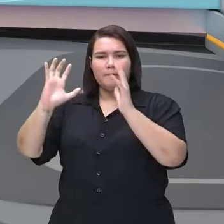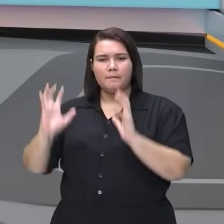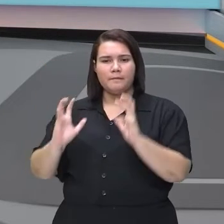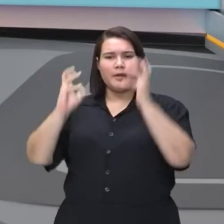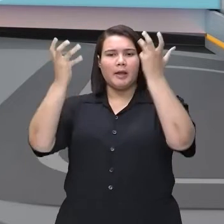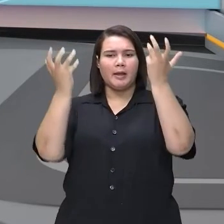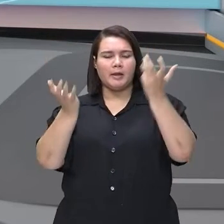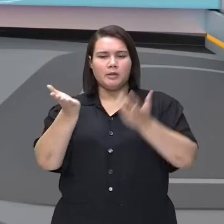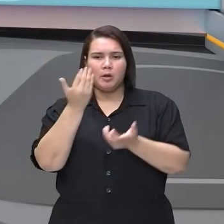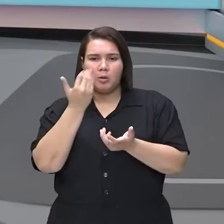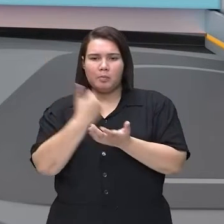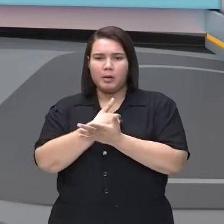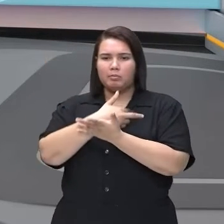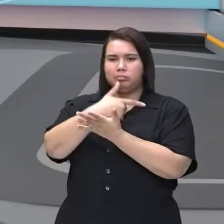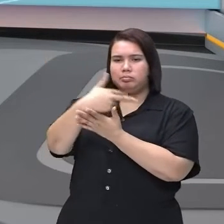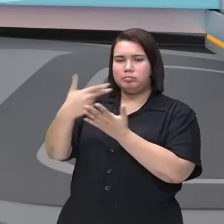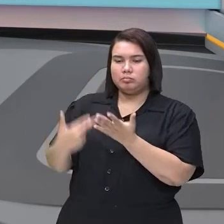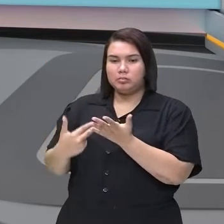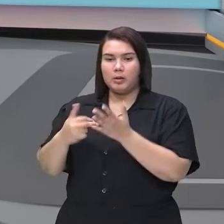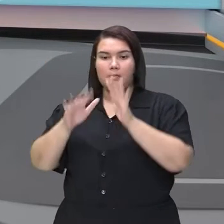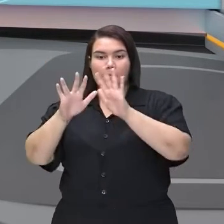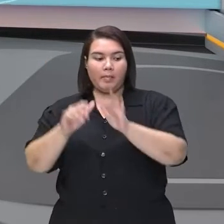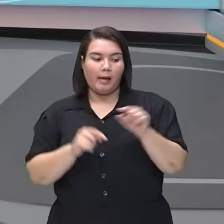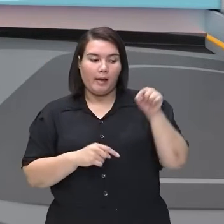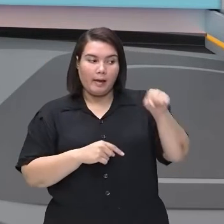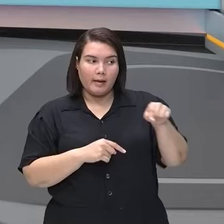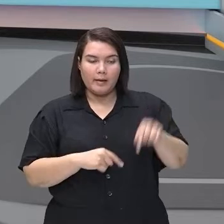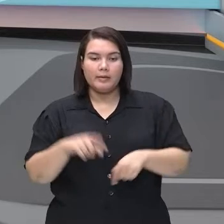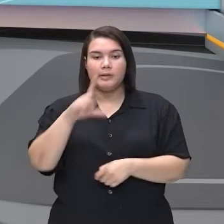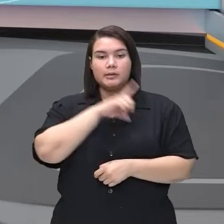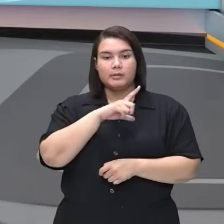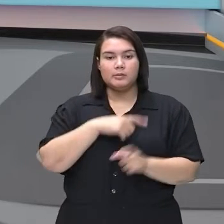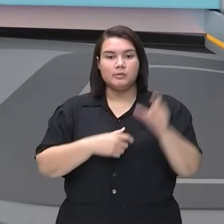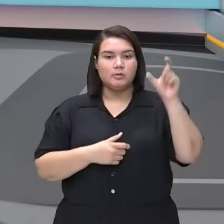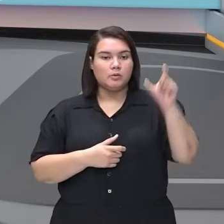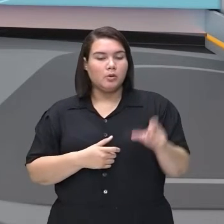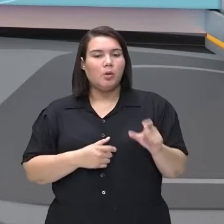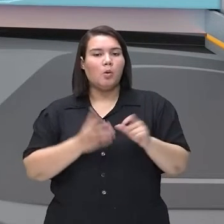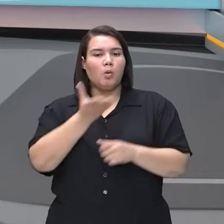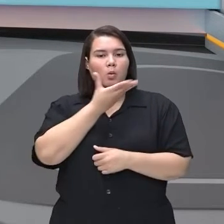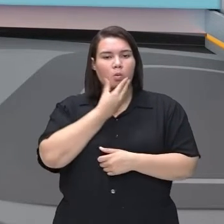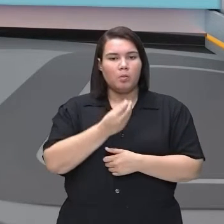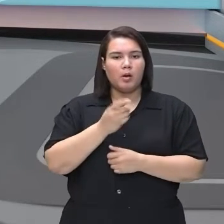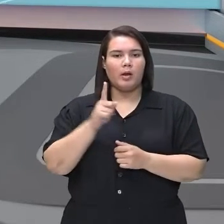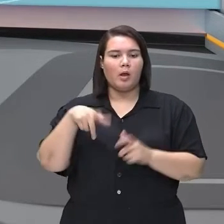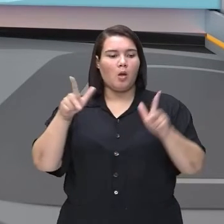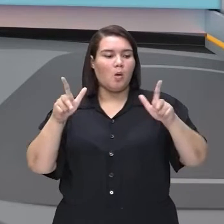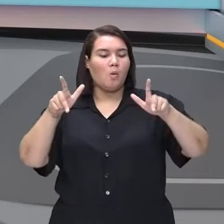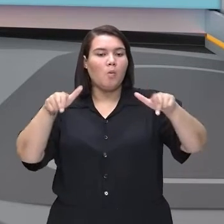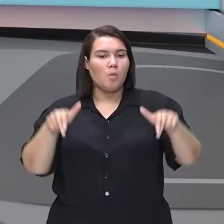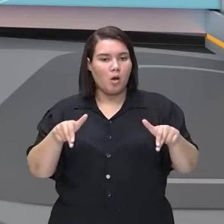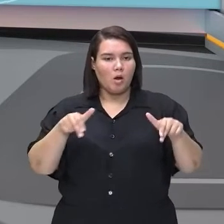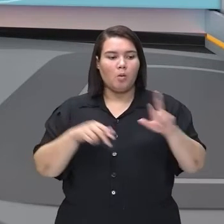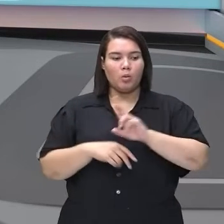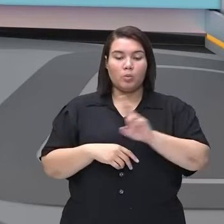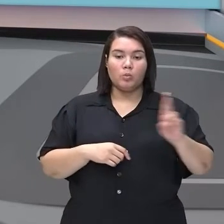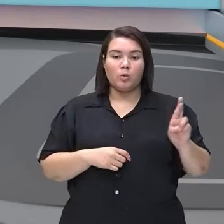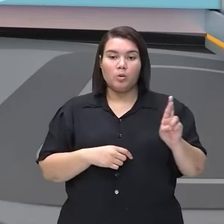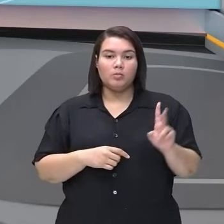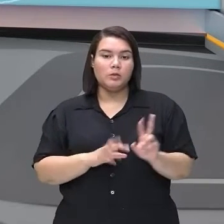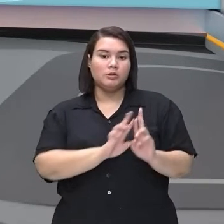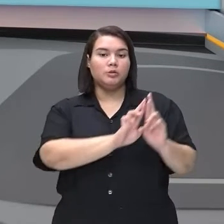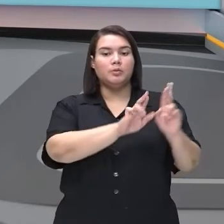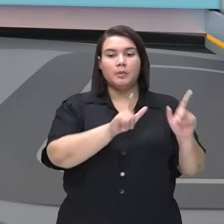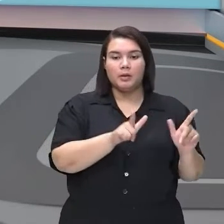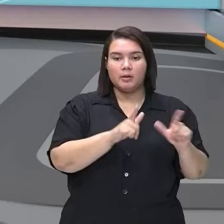fartura. No lado romano, nós vamos ter Baco, que é o mesmo deus Dionísio, só muda o nome, mas